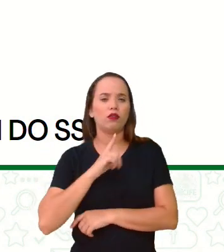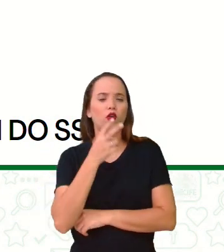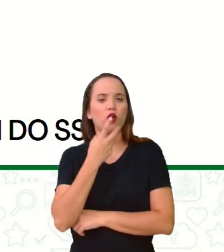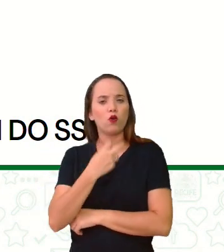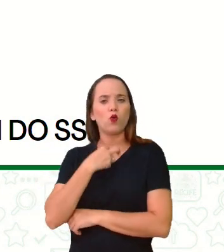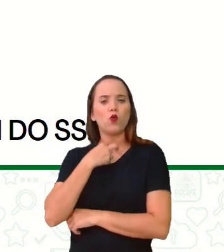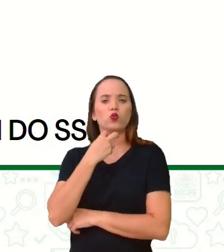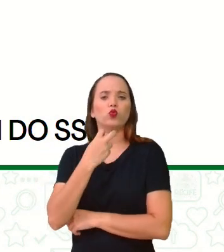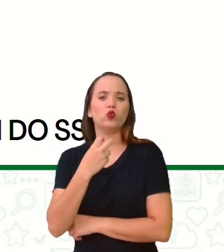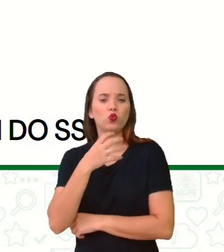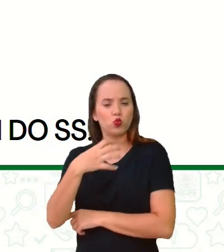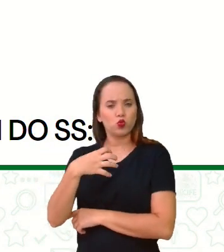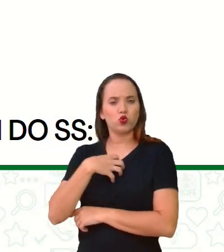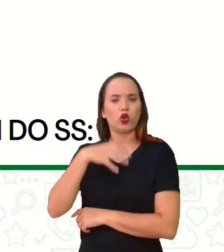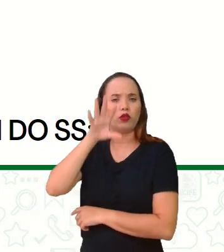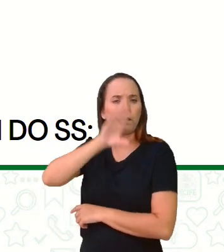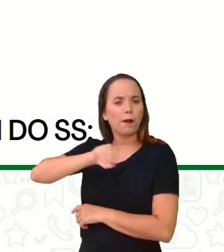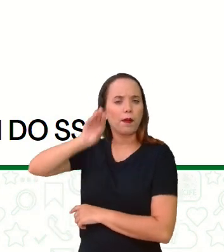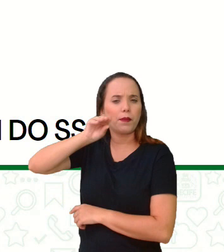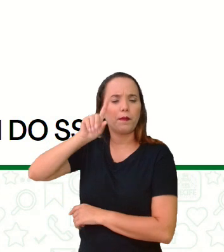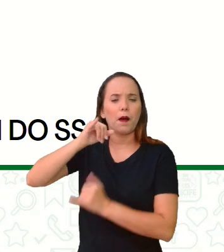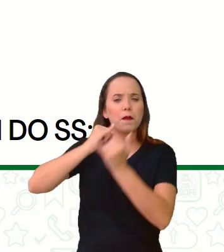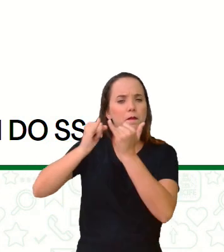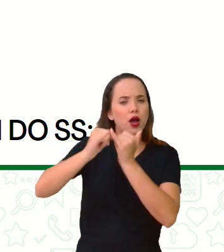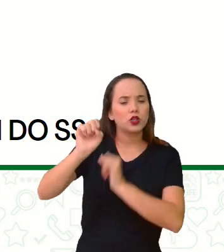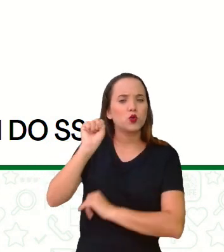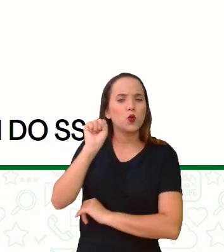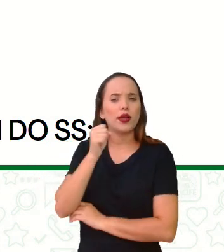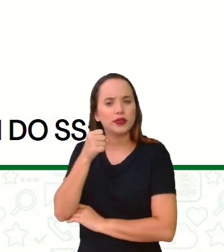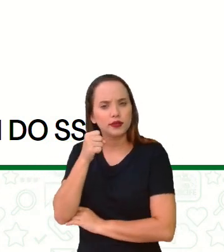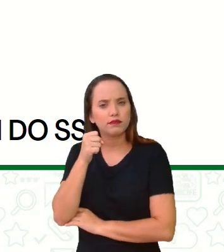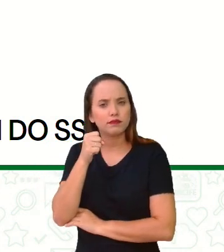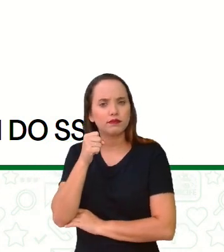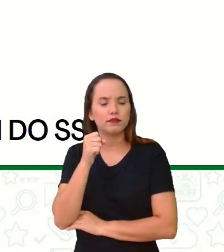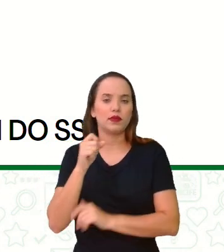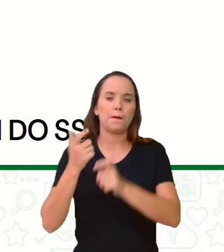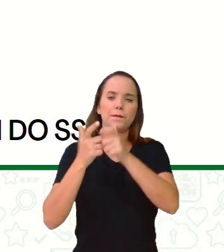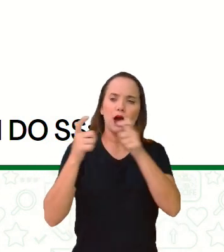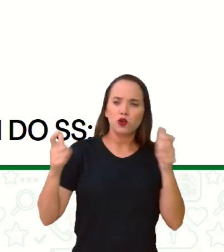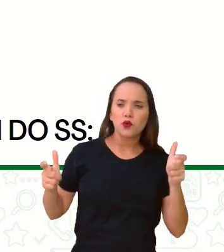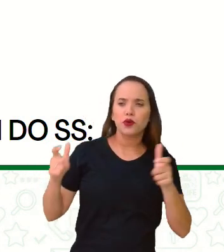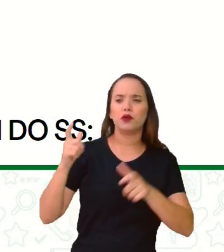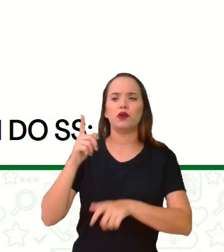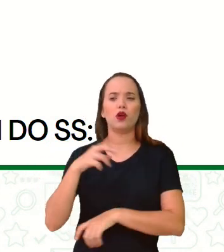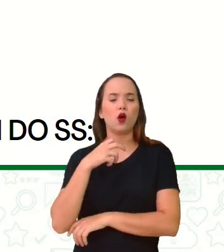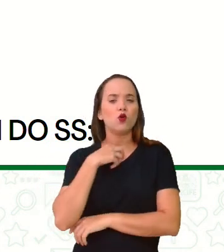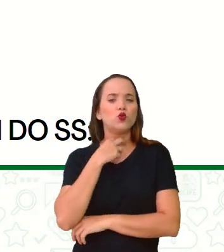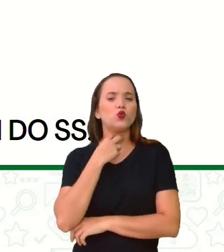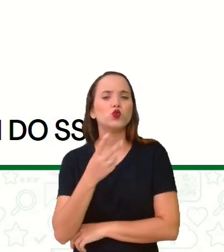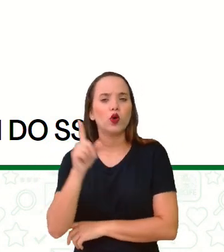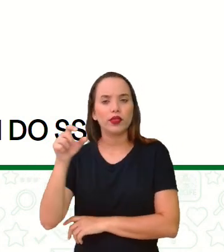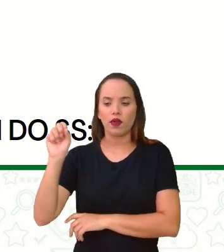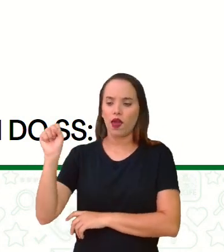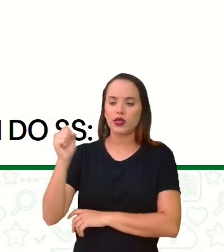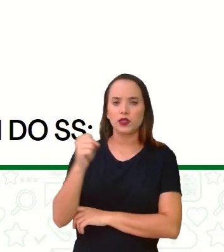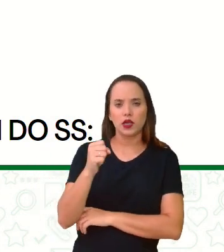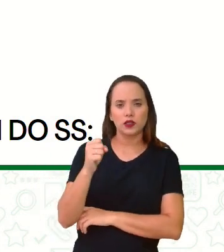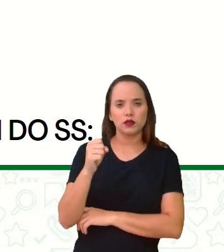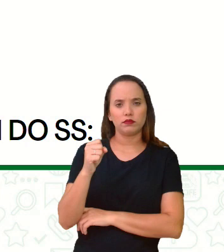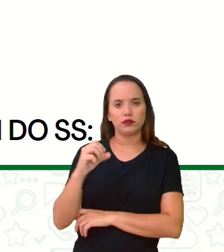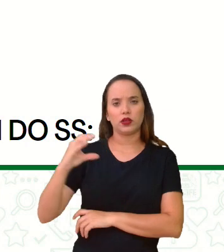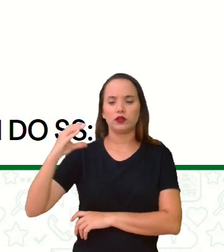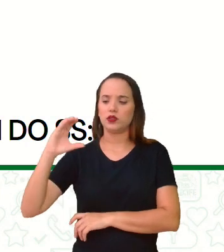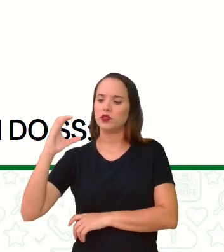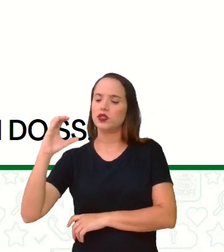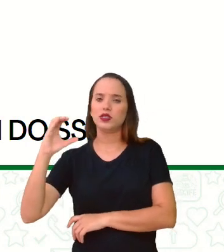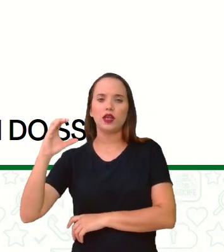tá? Algumas vezes, na maioria delas, o som é de SS, trança.